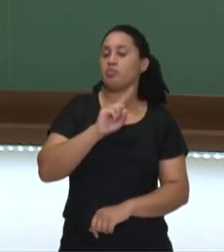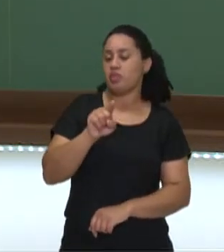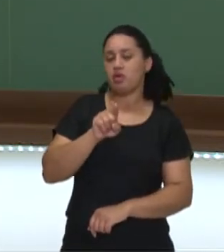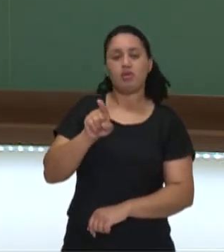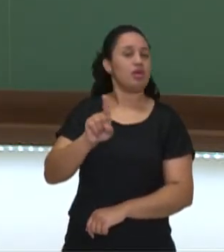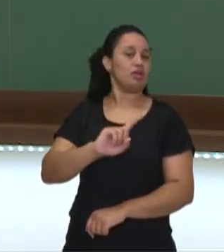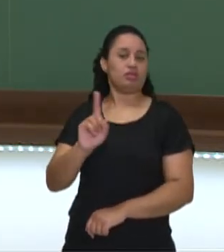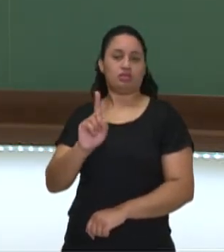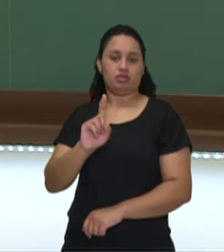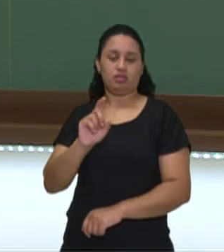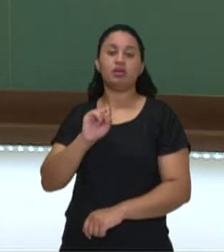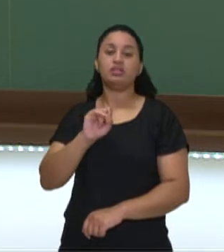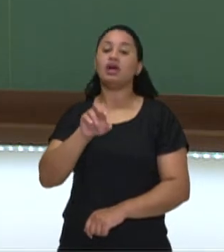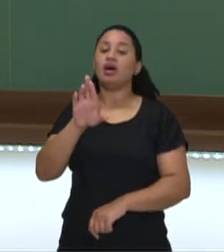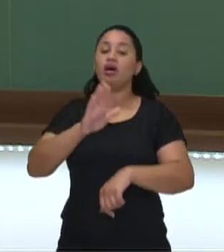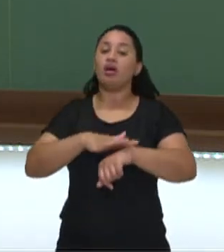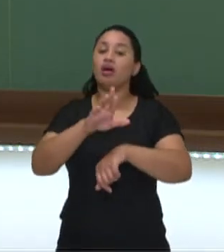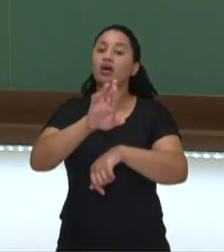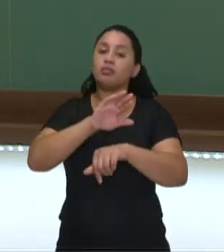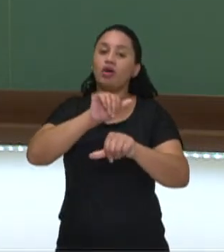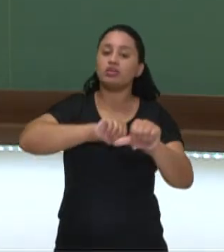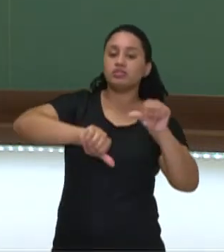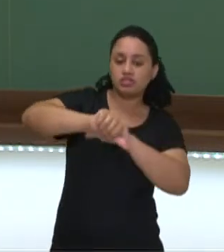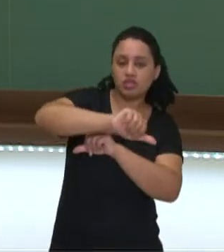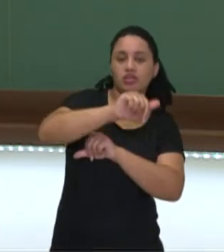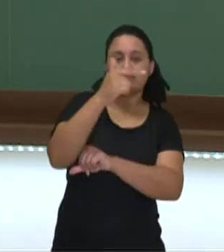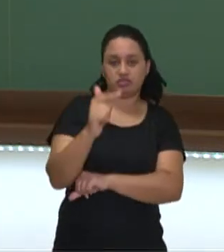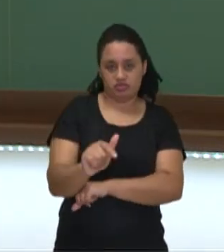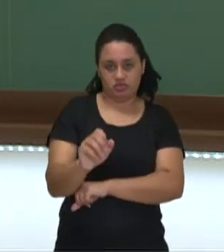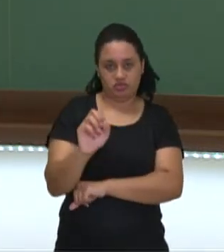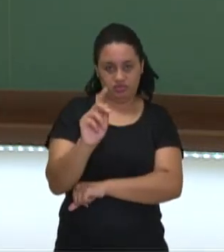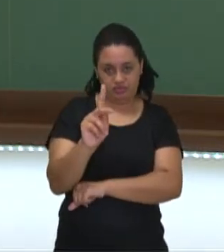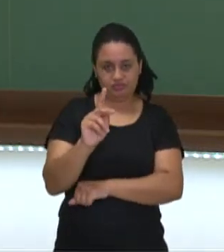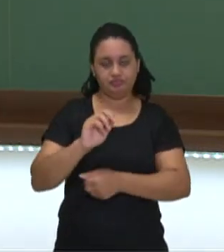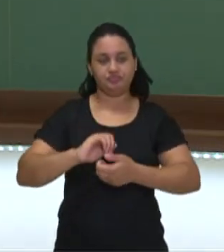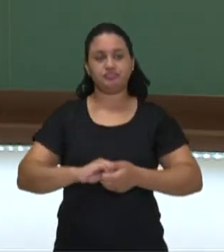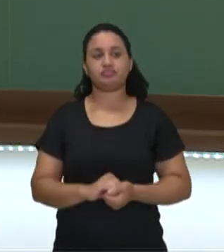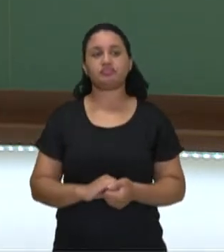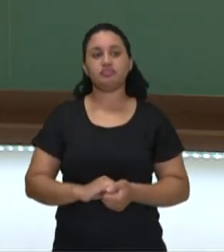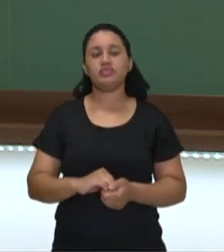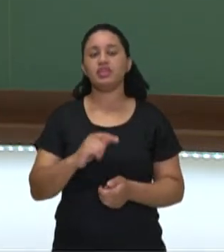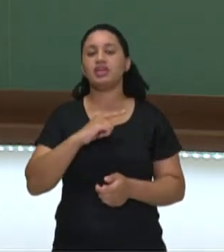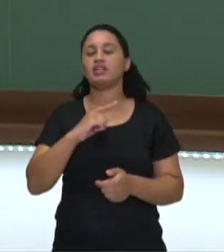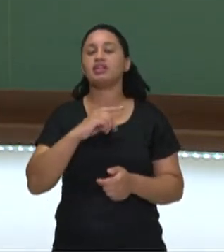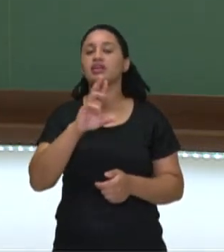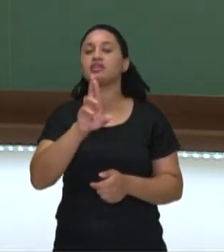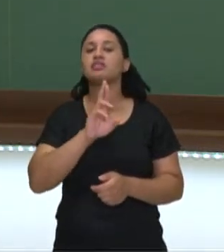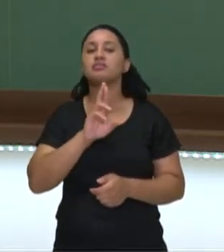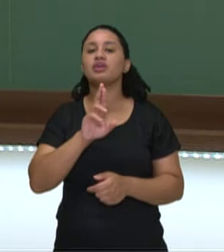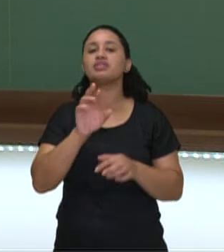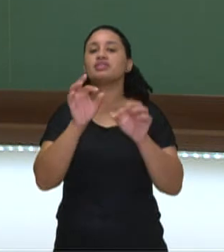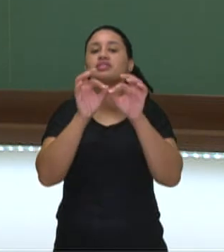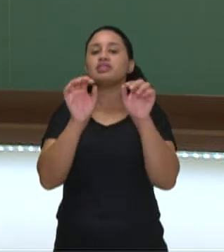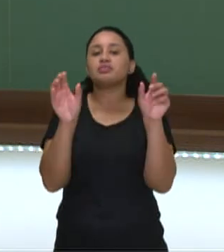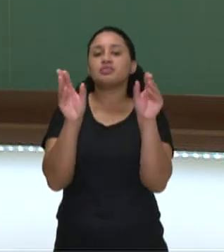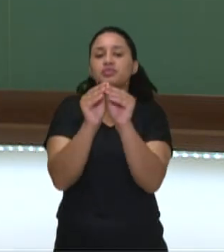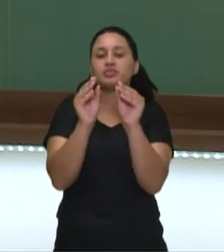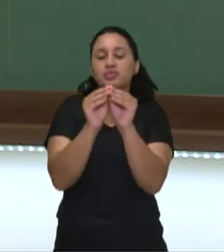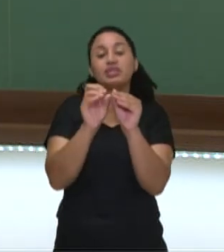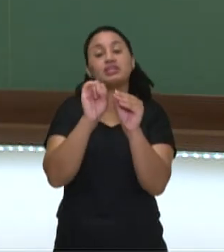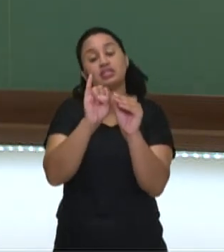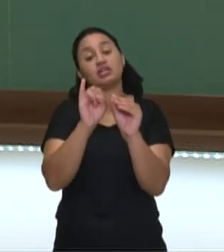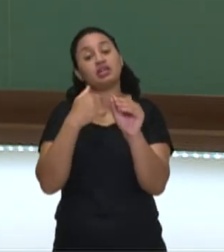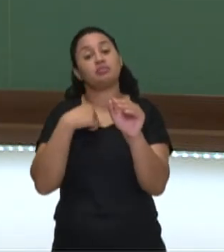frente. Na hora de responder, joga ele para depois do sujeito, beleza? Aqui eu tenho resposta curta, tá, gente? Se for uma